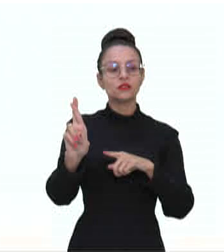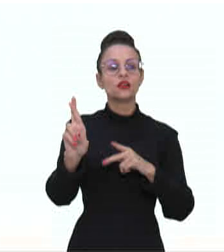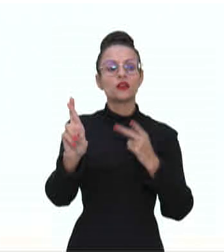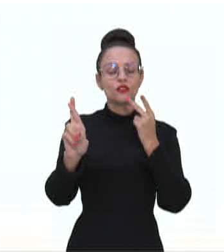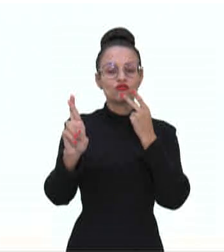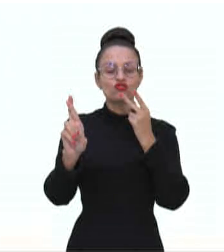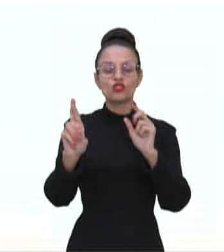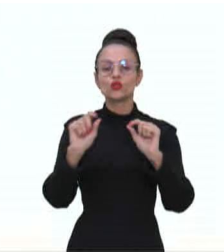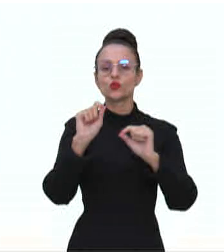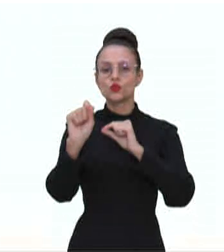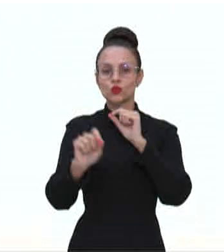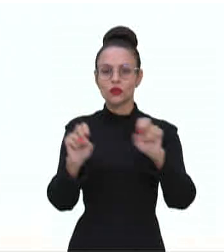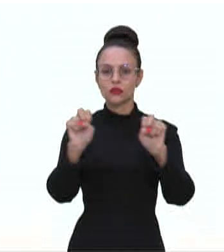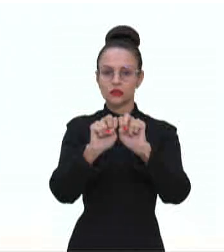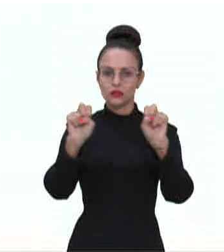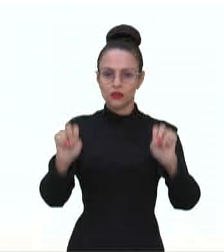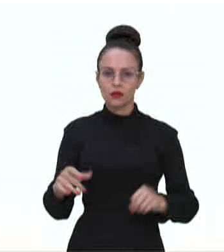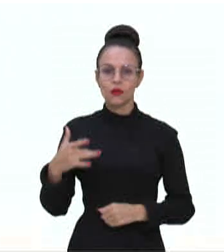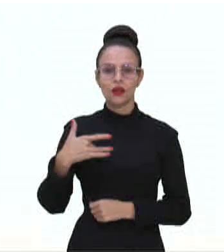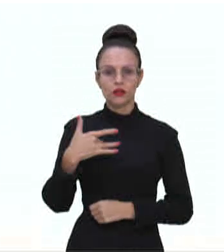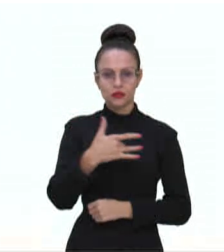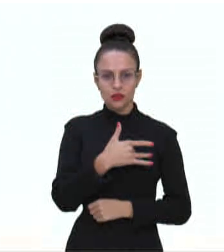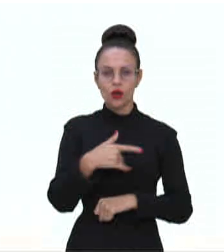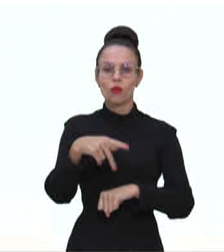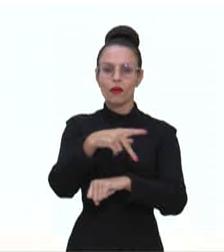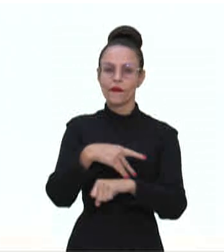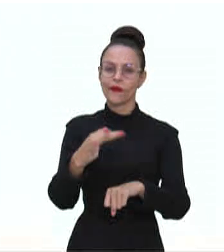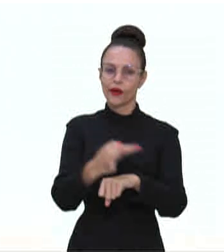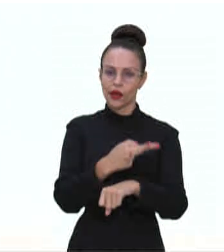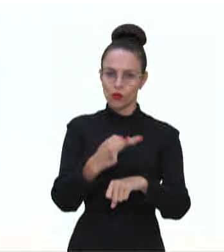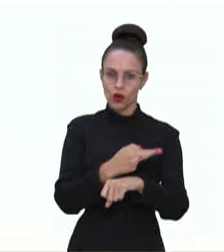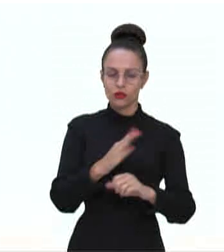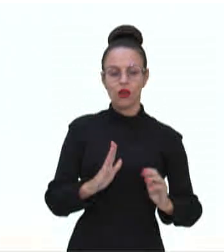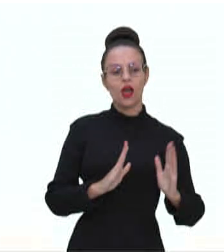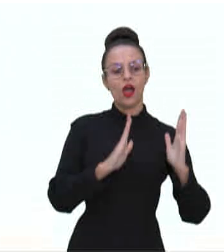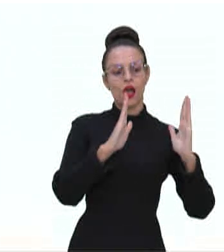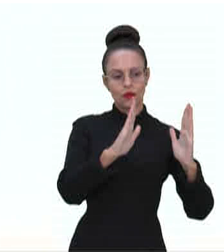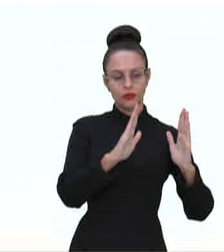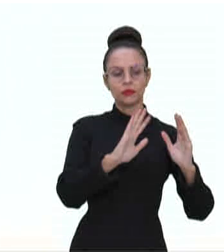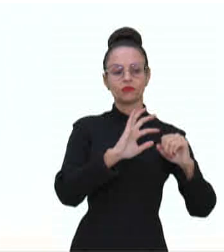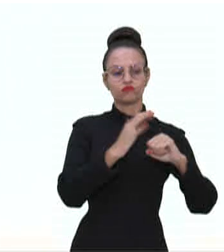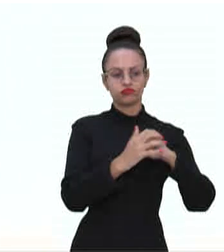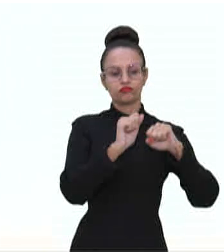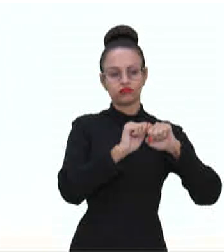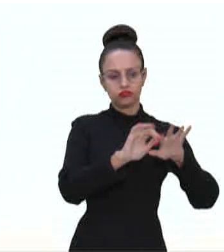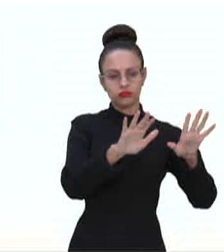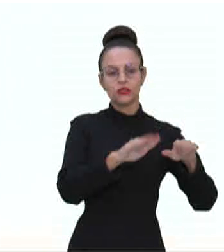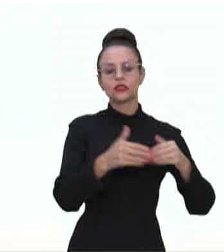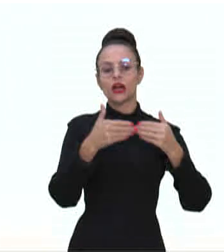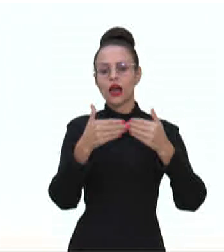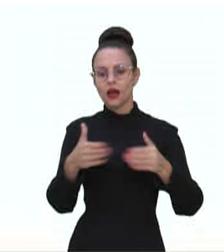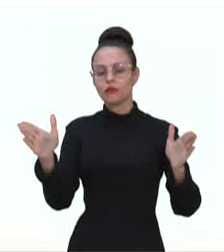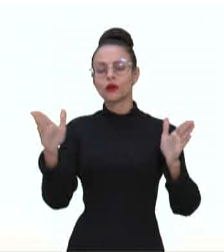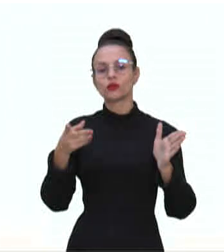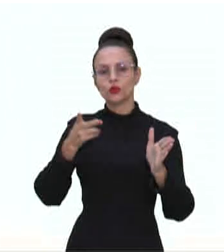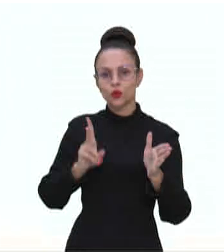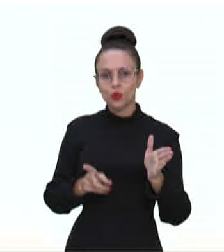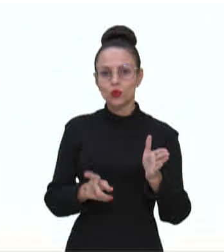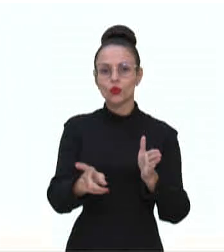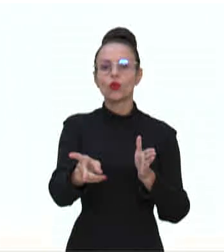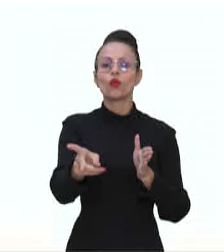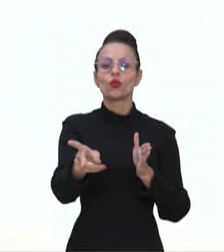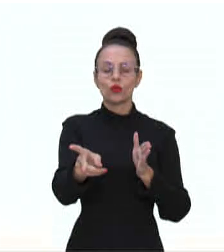que o sistema de saúde do país aguentou a primeira onda da pandemia e reabertura deve